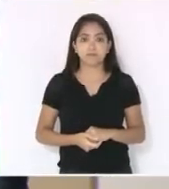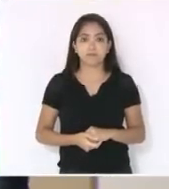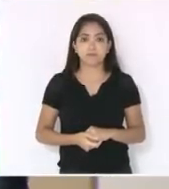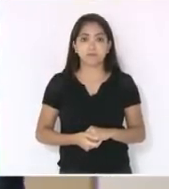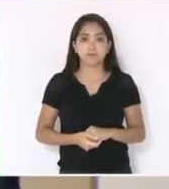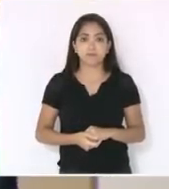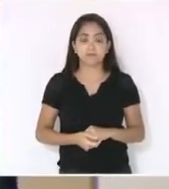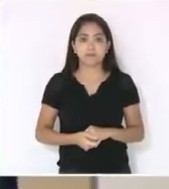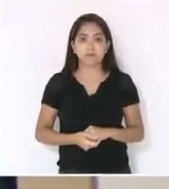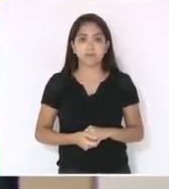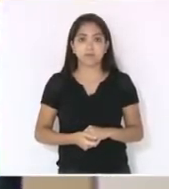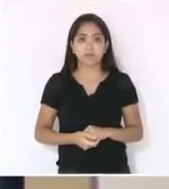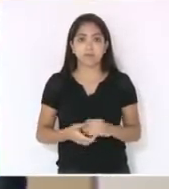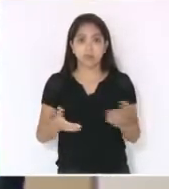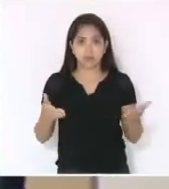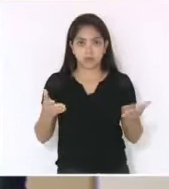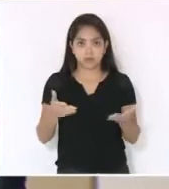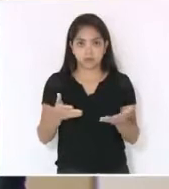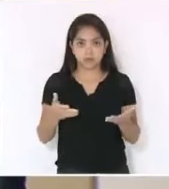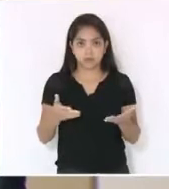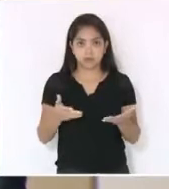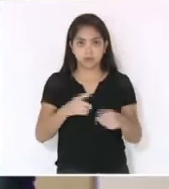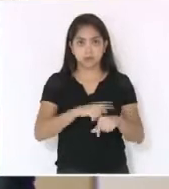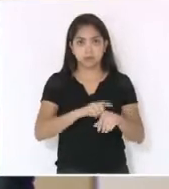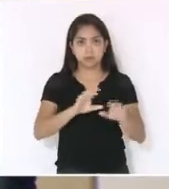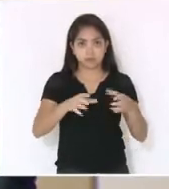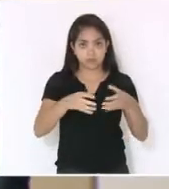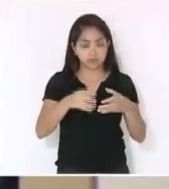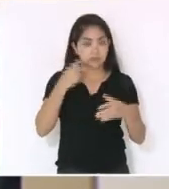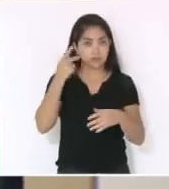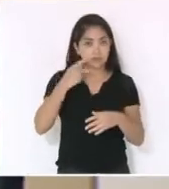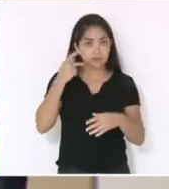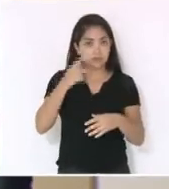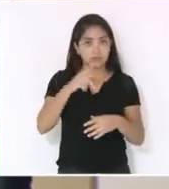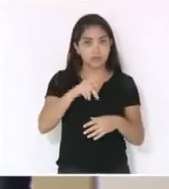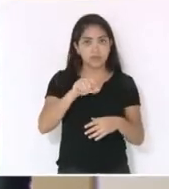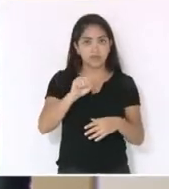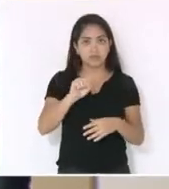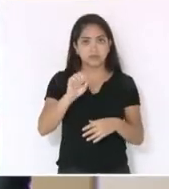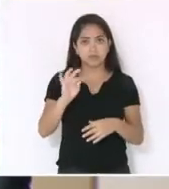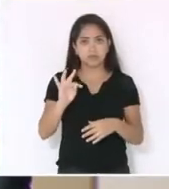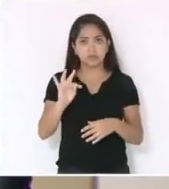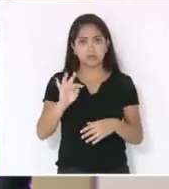O próximo orador pertence ao PSD.